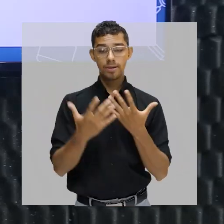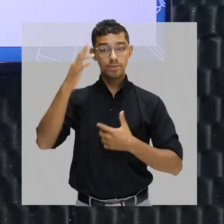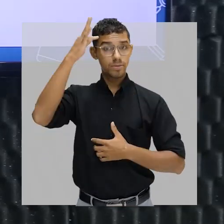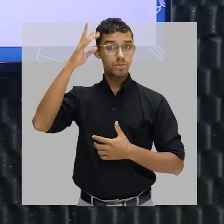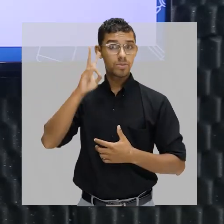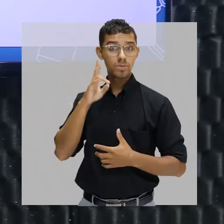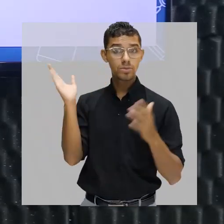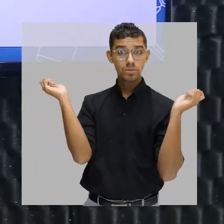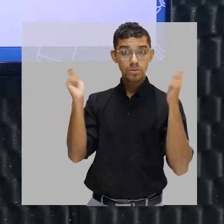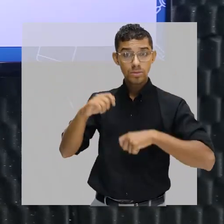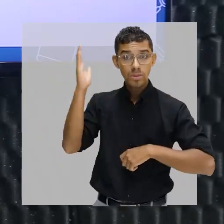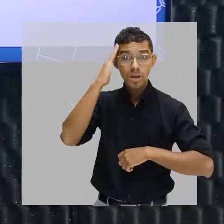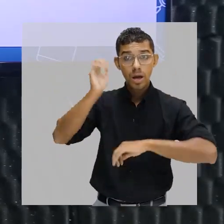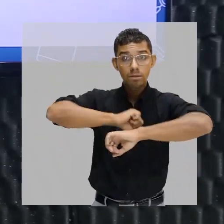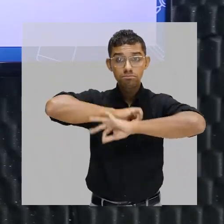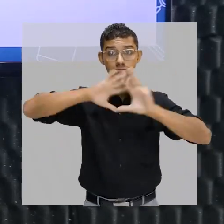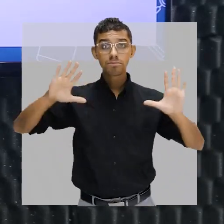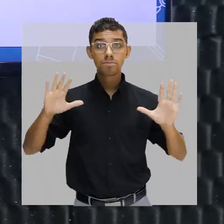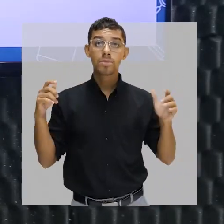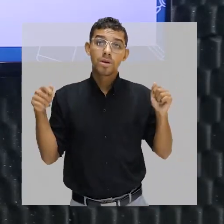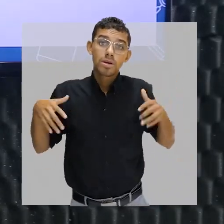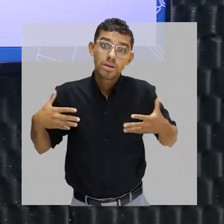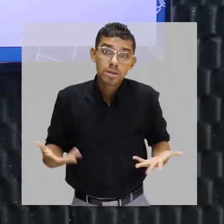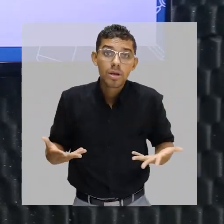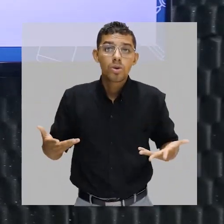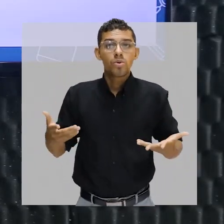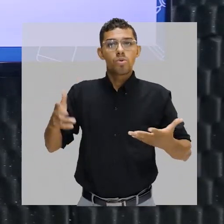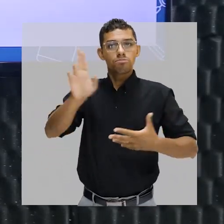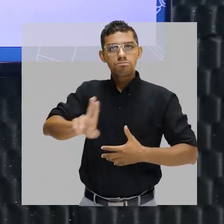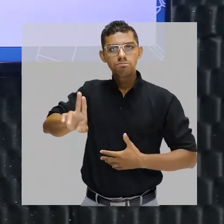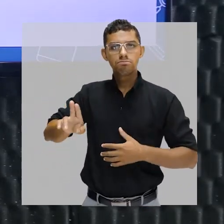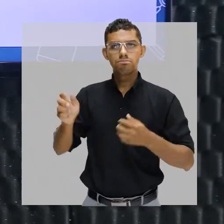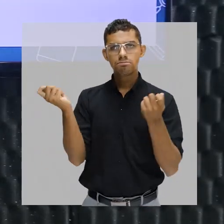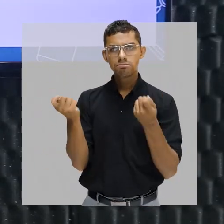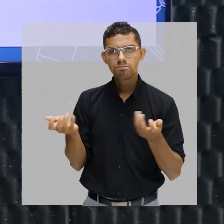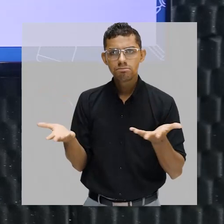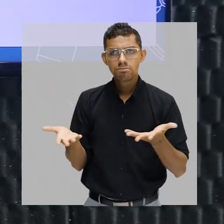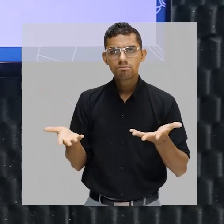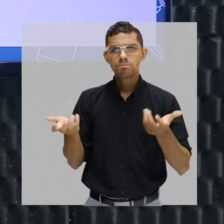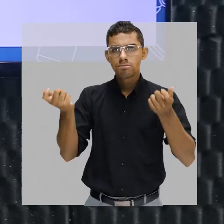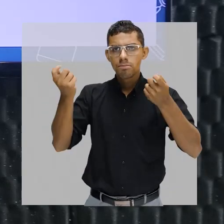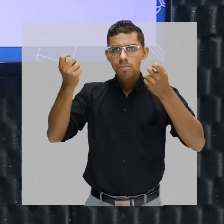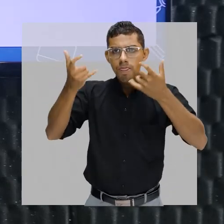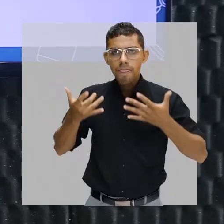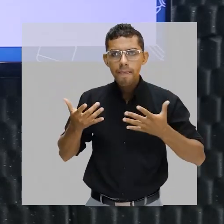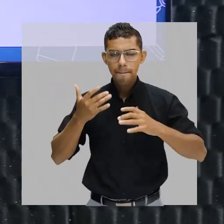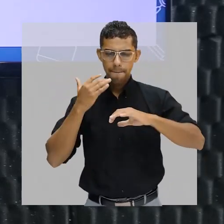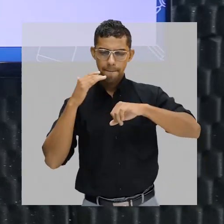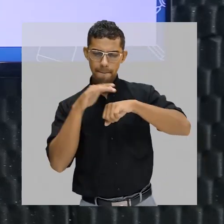Tyron. Entenderam? Então, os elementos presentes na comunicação,